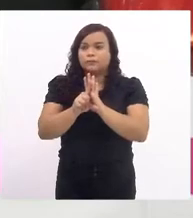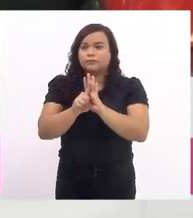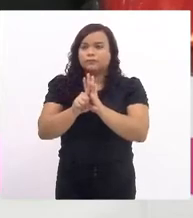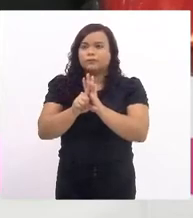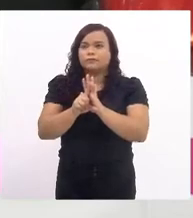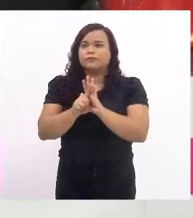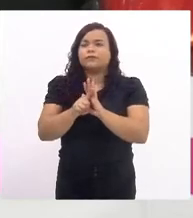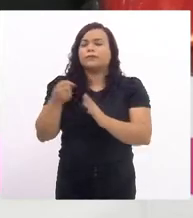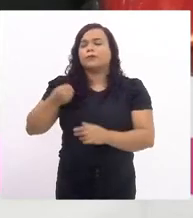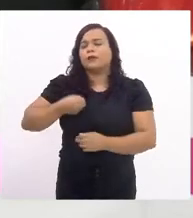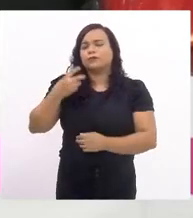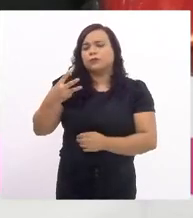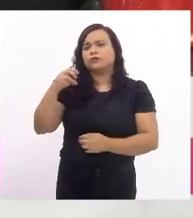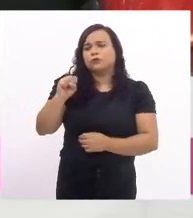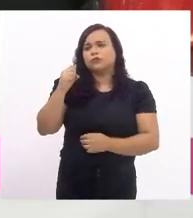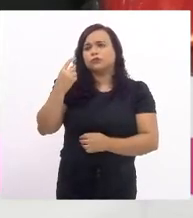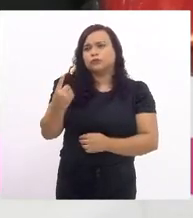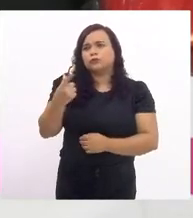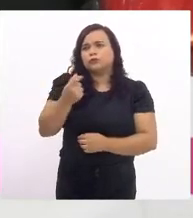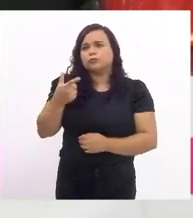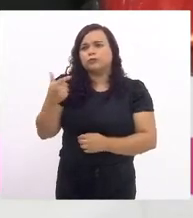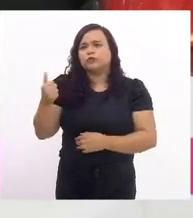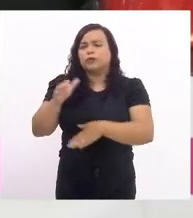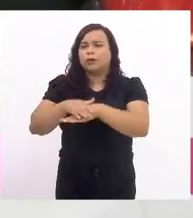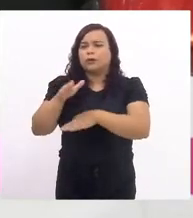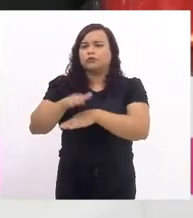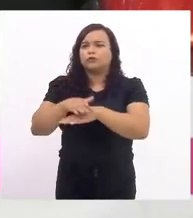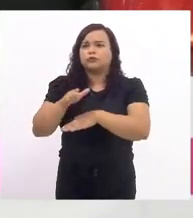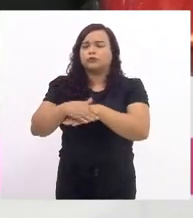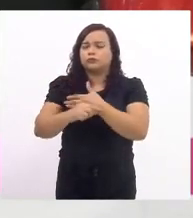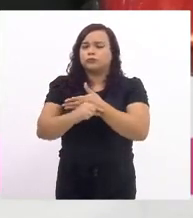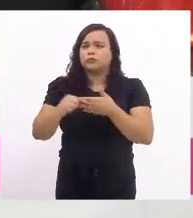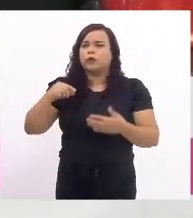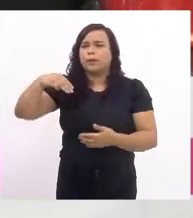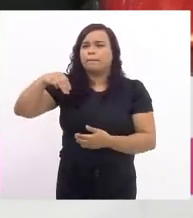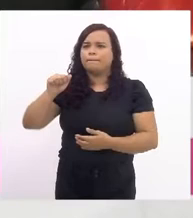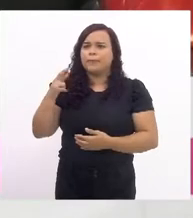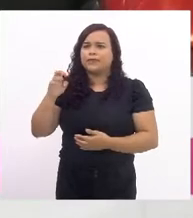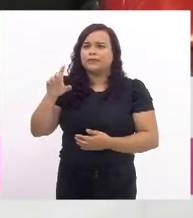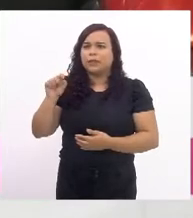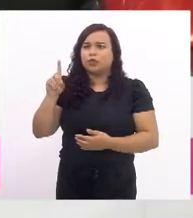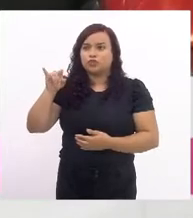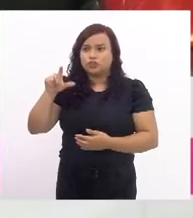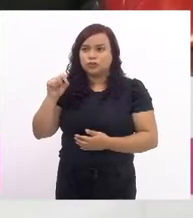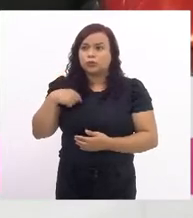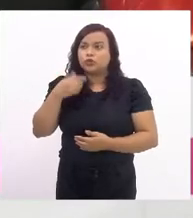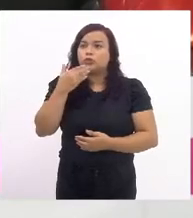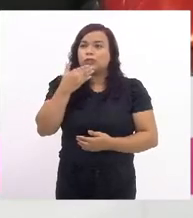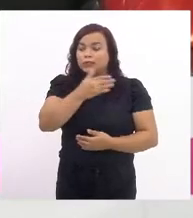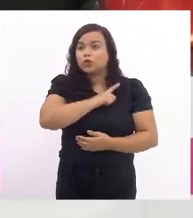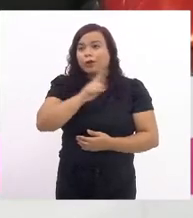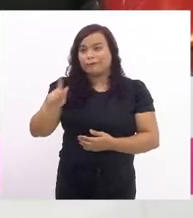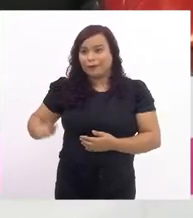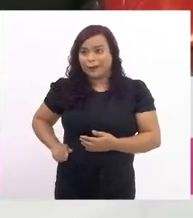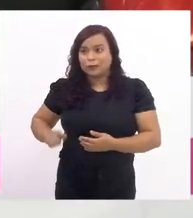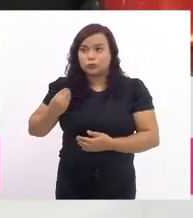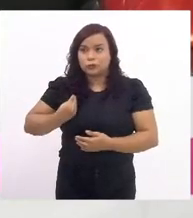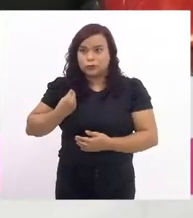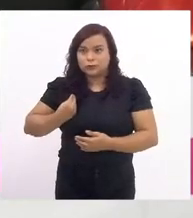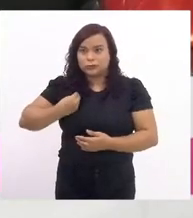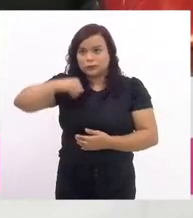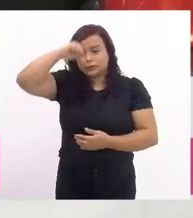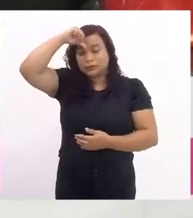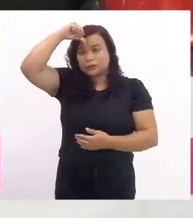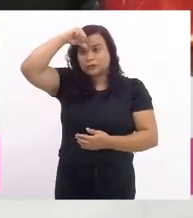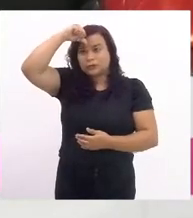381 de 2021 de autoria do deputado Marcelo Dino, que solicita ao governador em exercício do estado do Rio de Janeiro, Cláudio Castro,